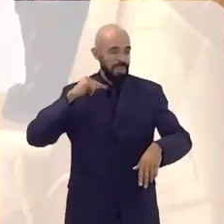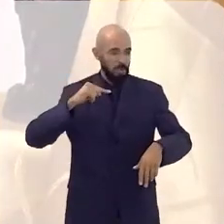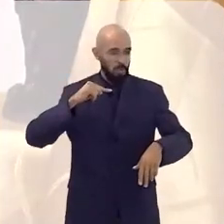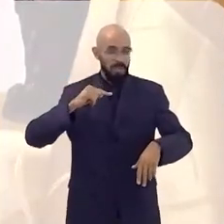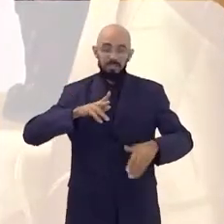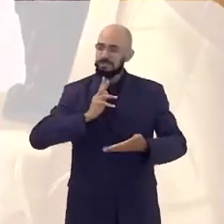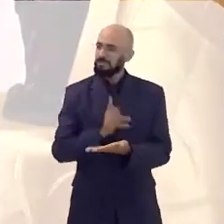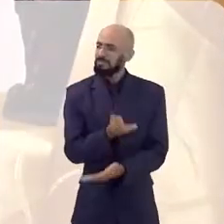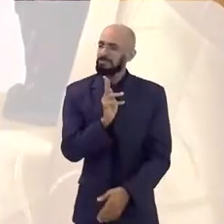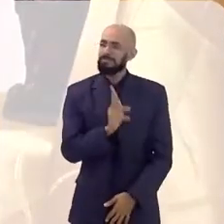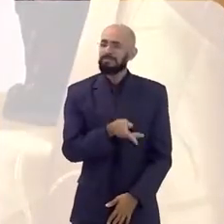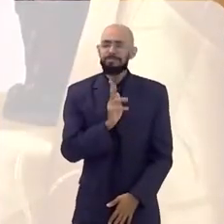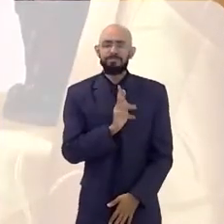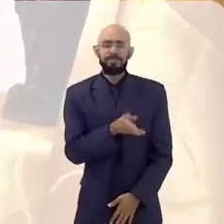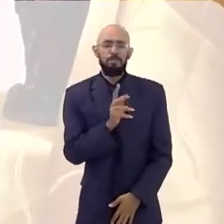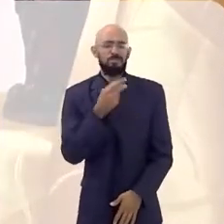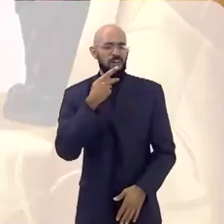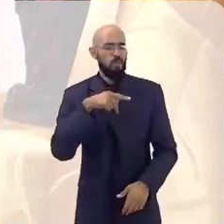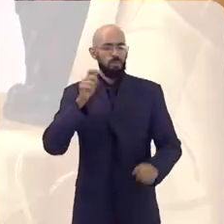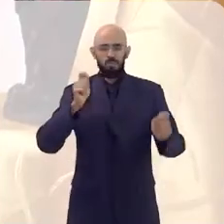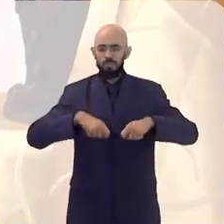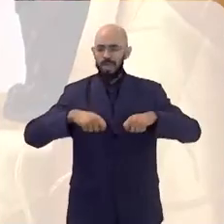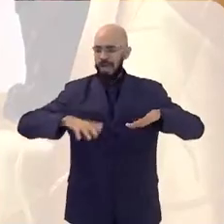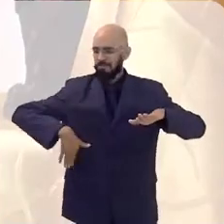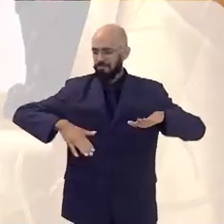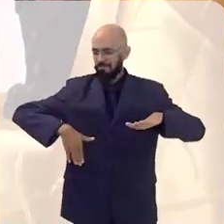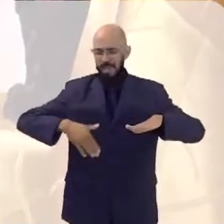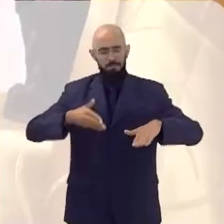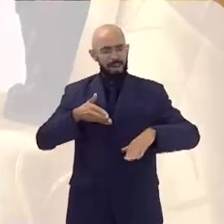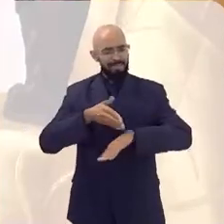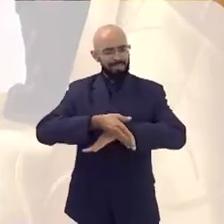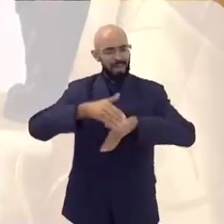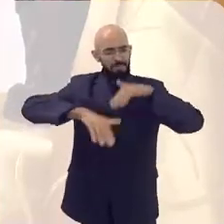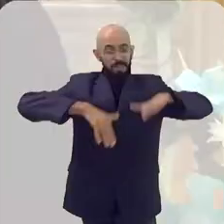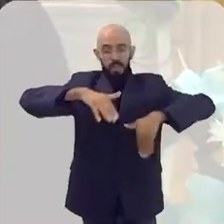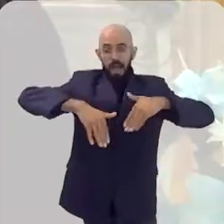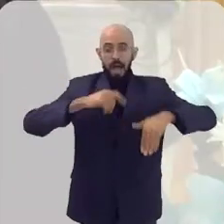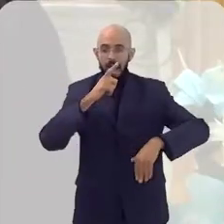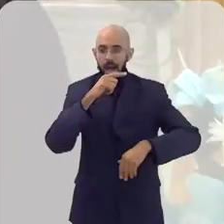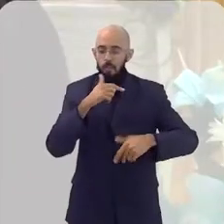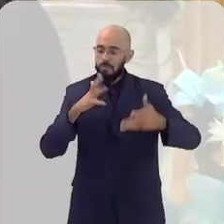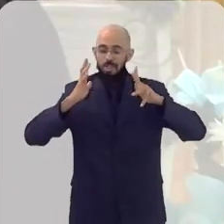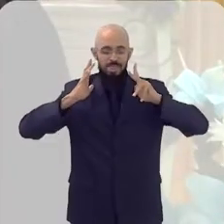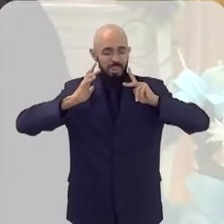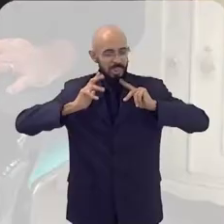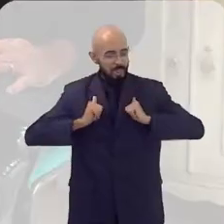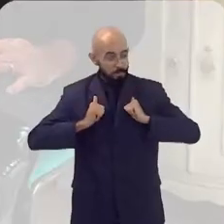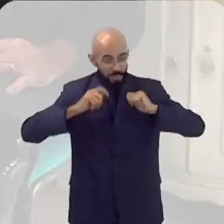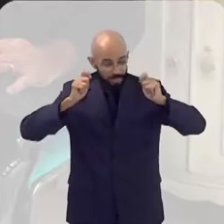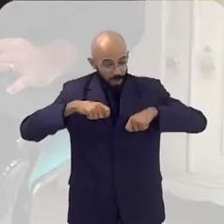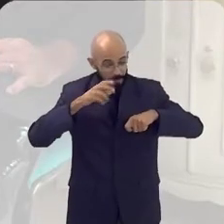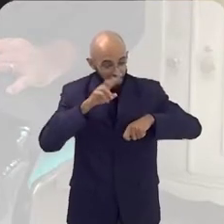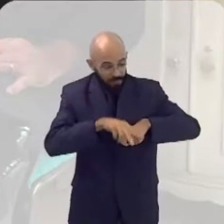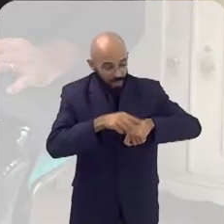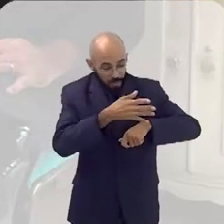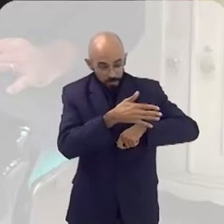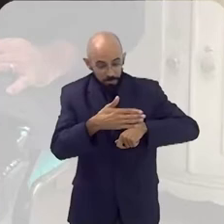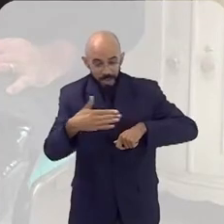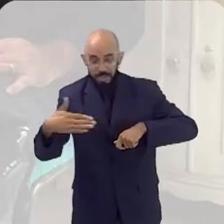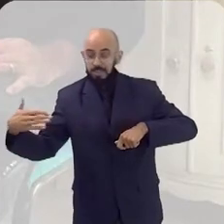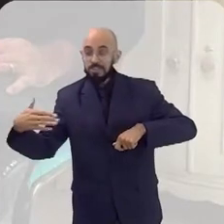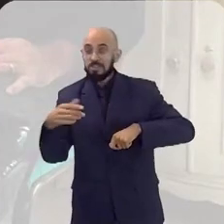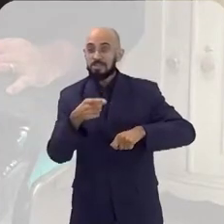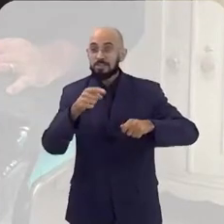a vida toda é dita que é imprópria para banho. A água ficou azul. Você via todos os peixes